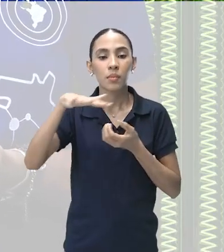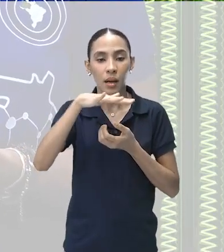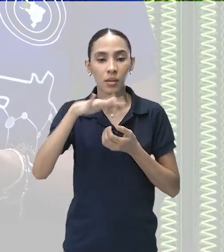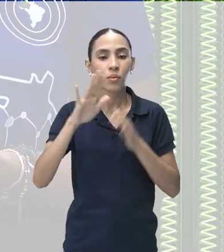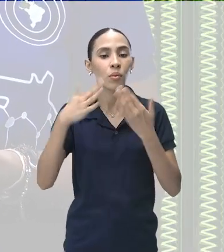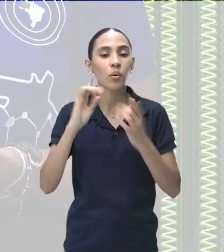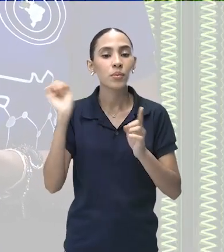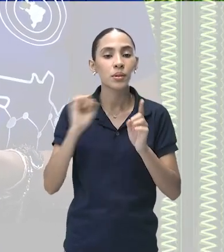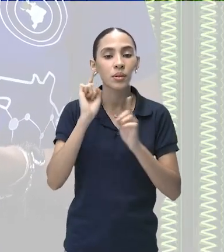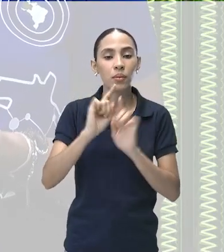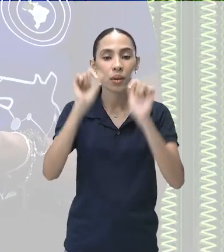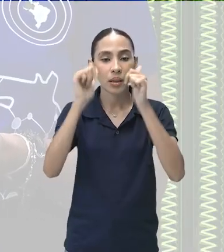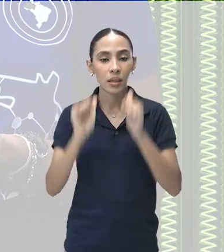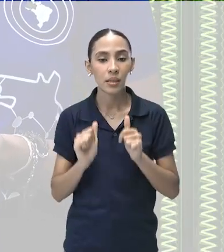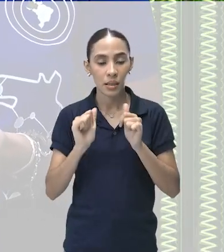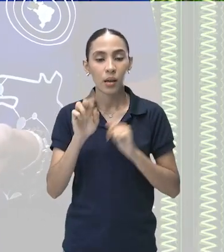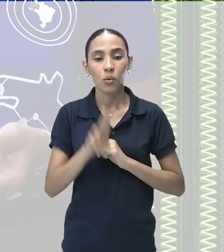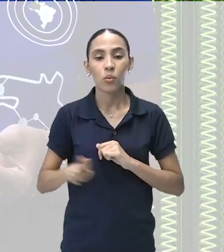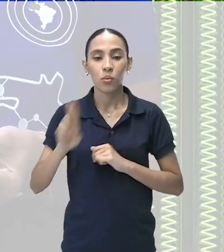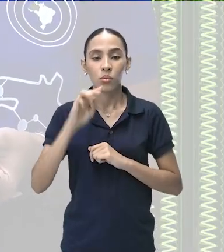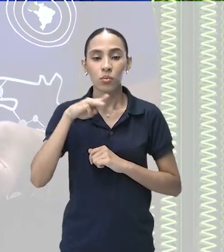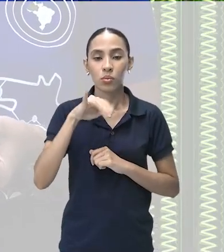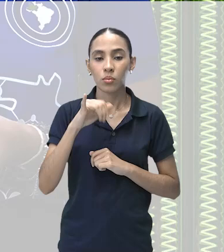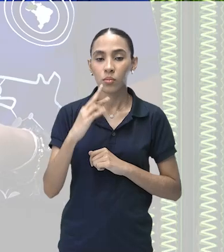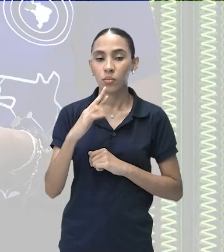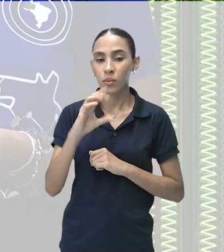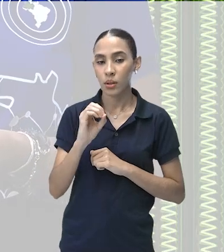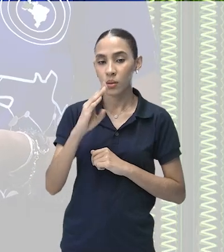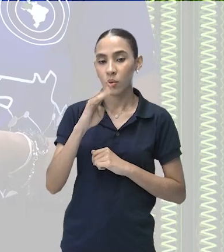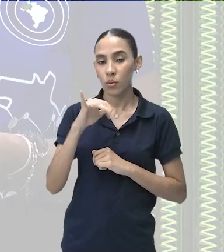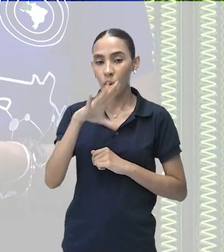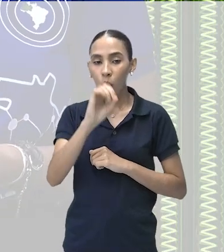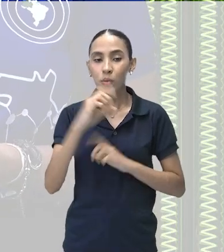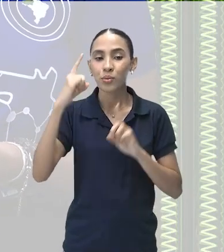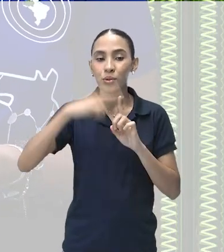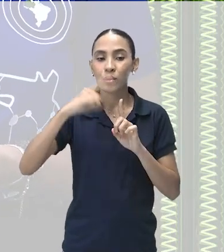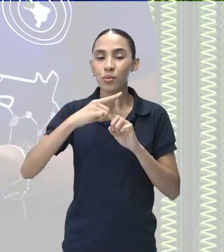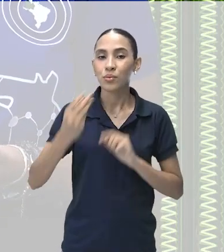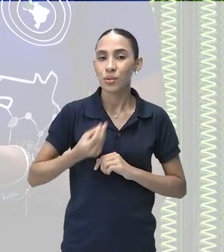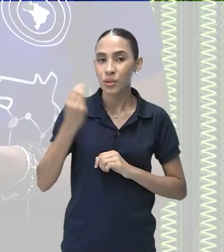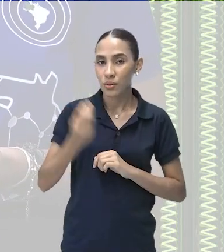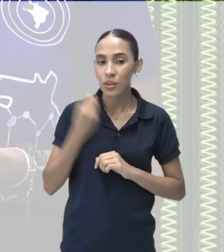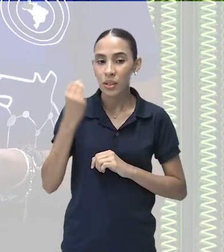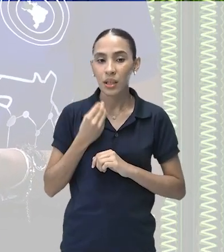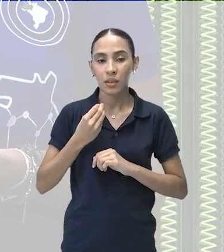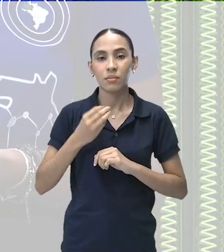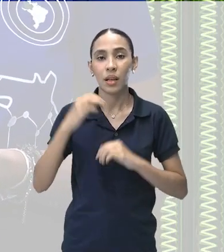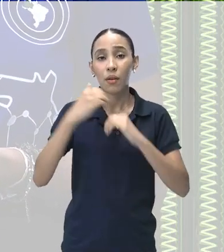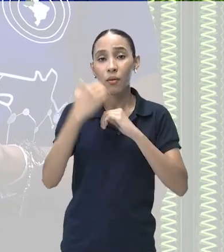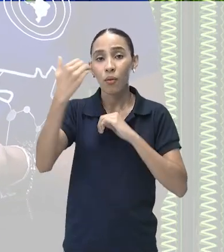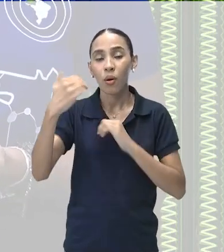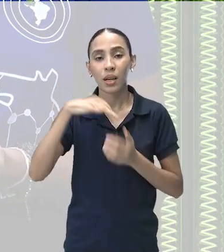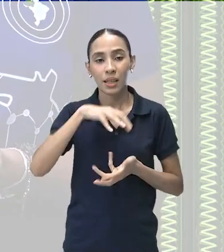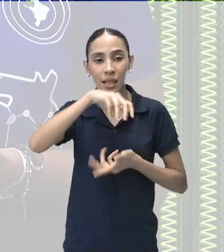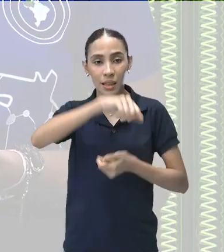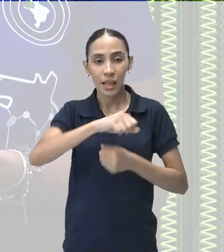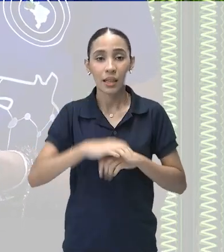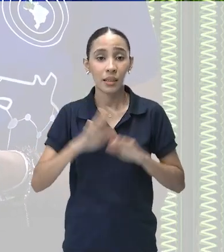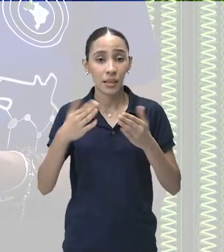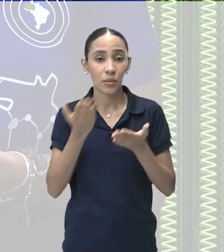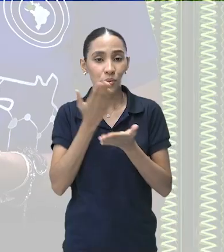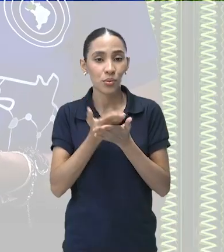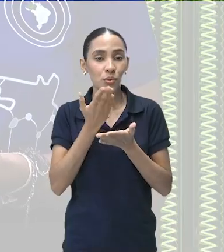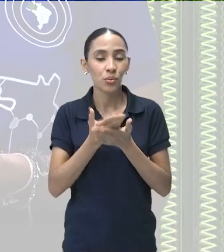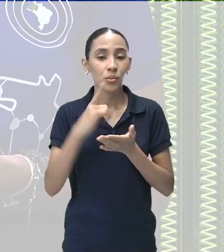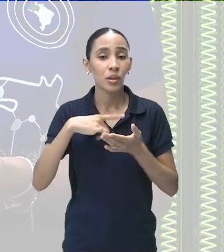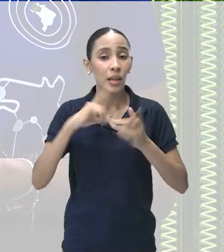De avaliar o uso desses micróbios, ou seja, são formas de vida, na mineração espacial. Esse estudo